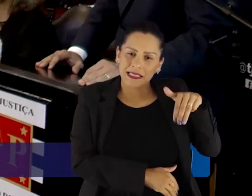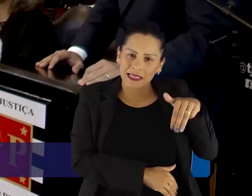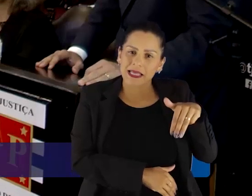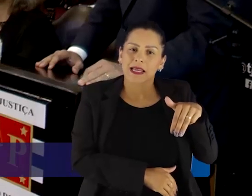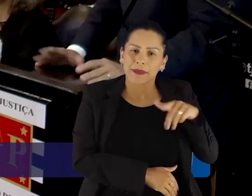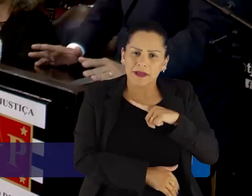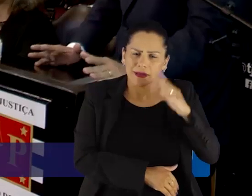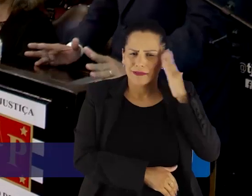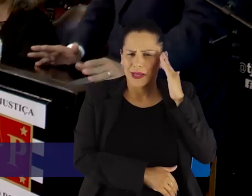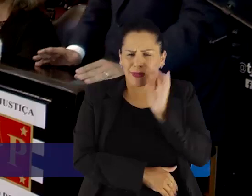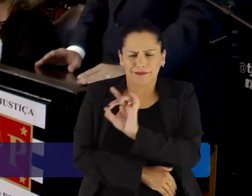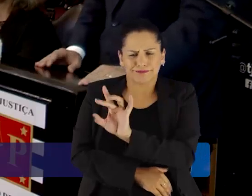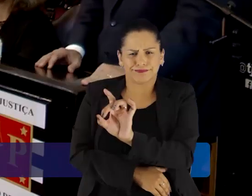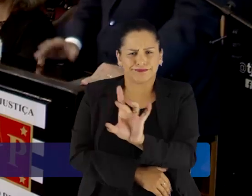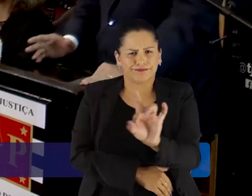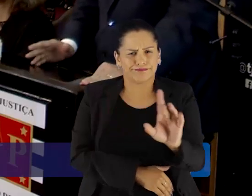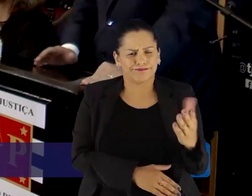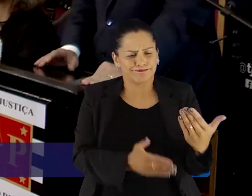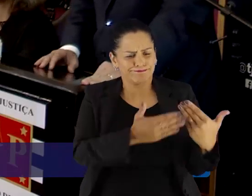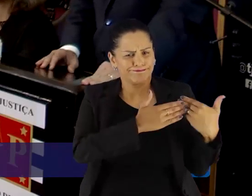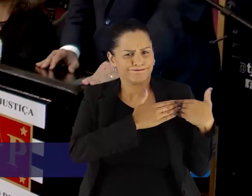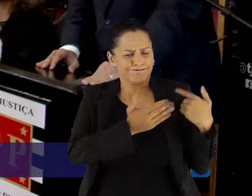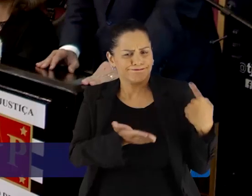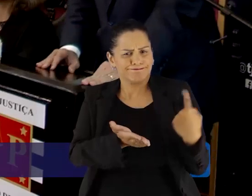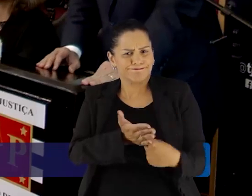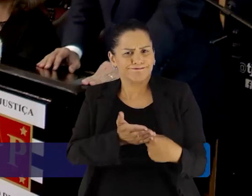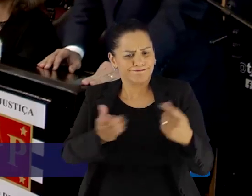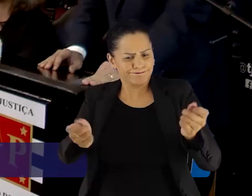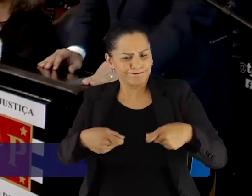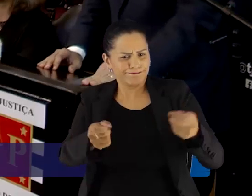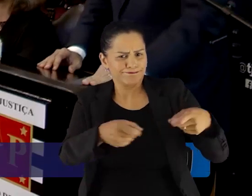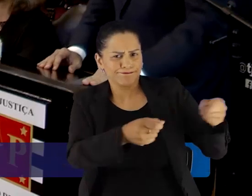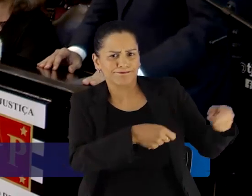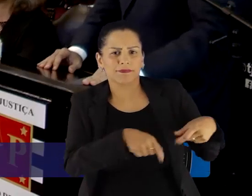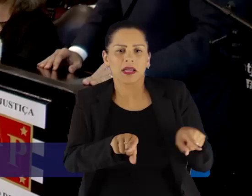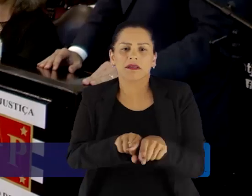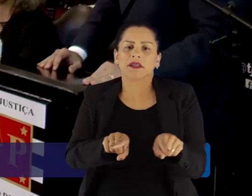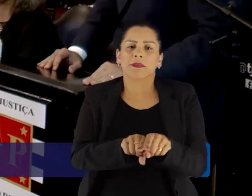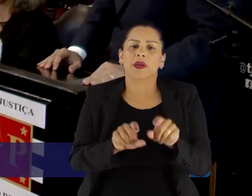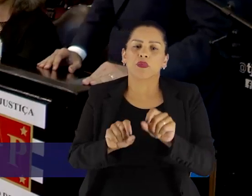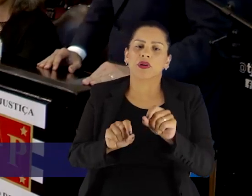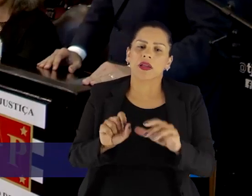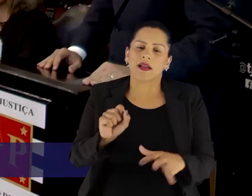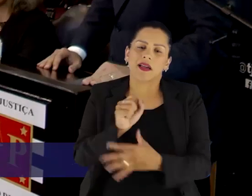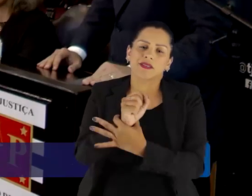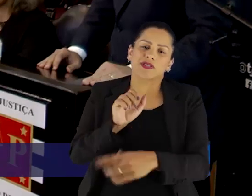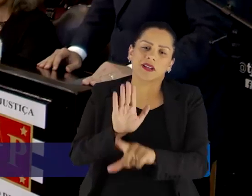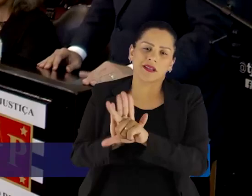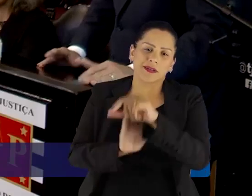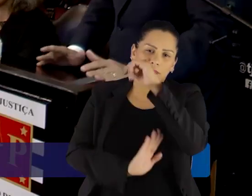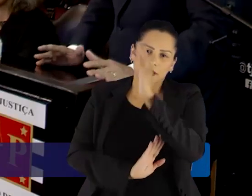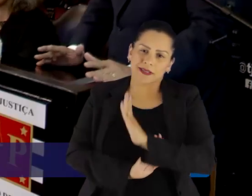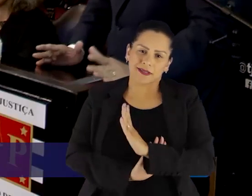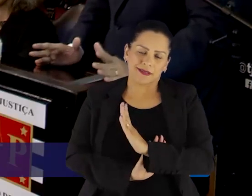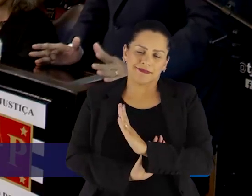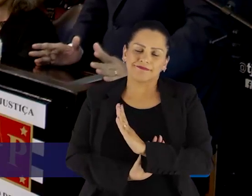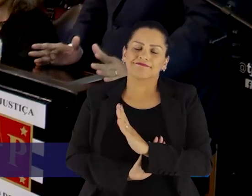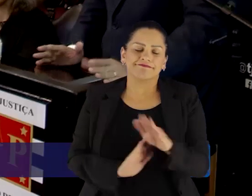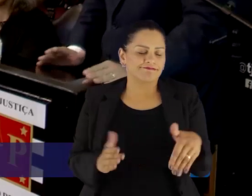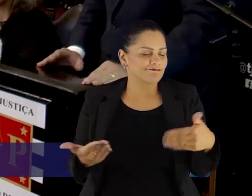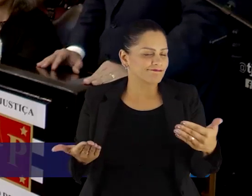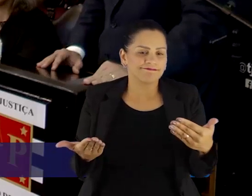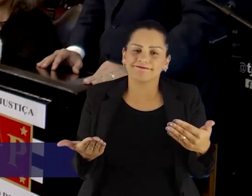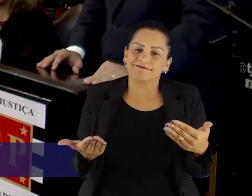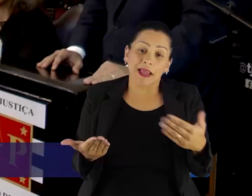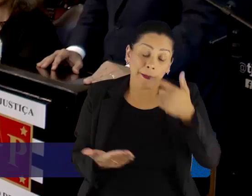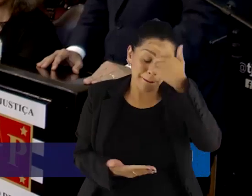um dos seus membros e Sem dúvida nenhuma da preservação da garantia e da lei brasileira portanto é uma